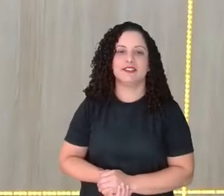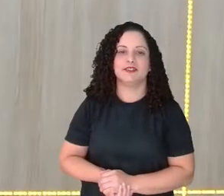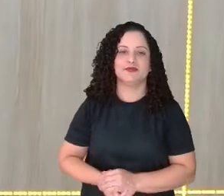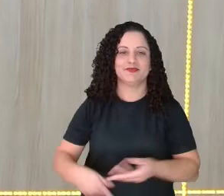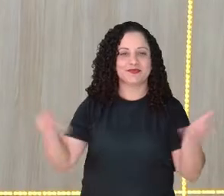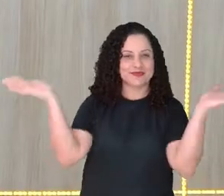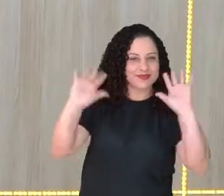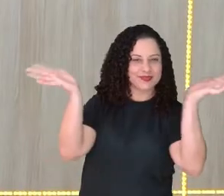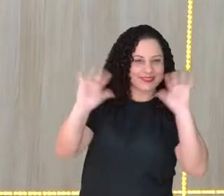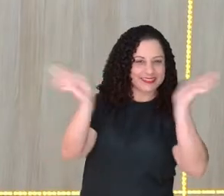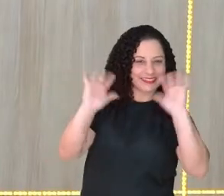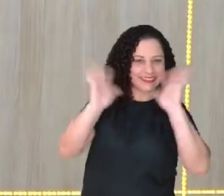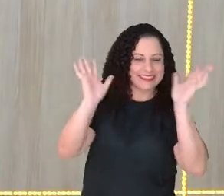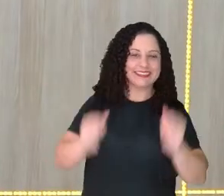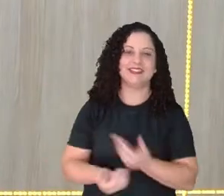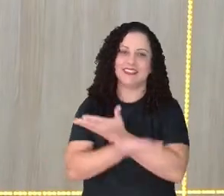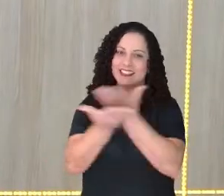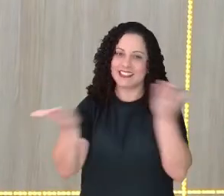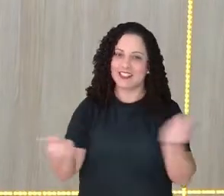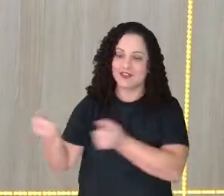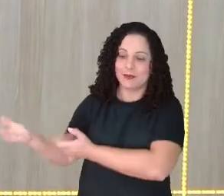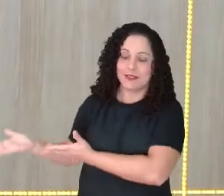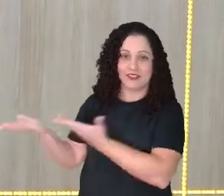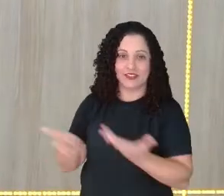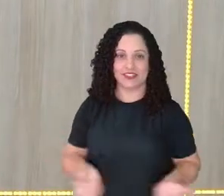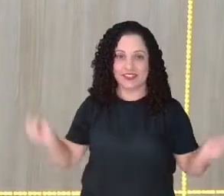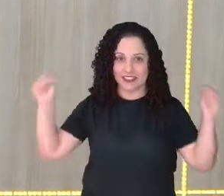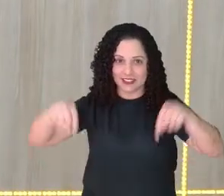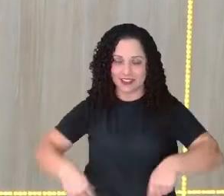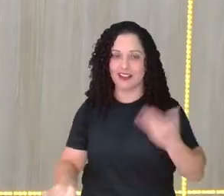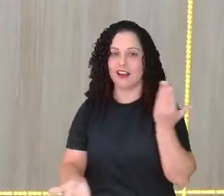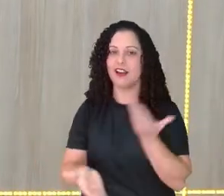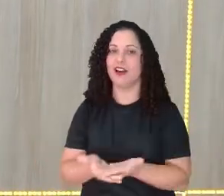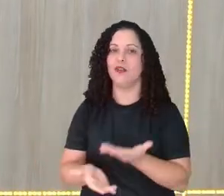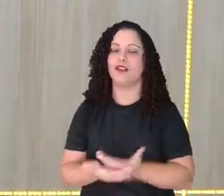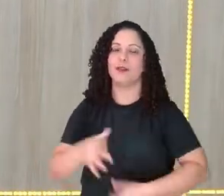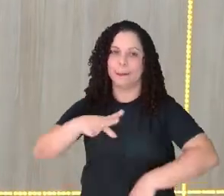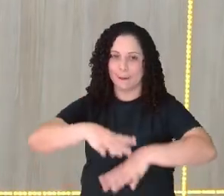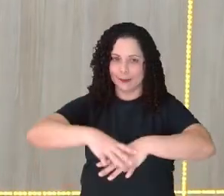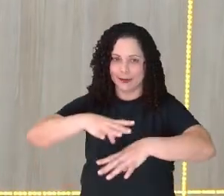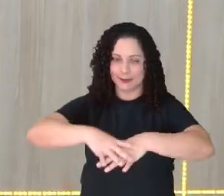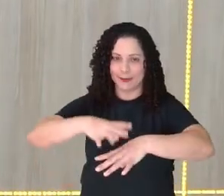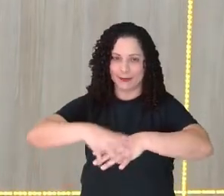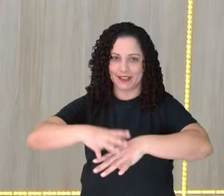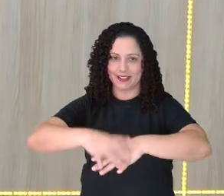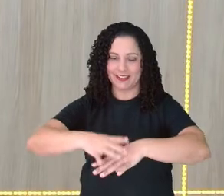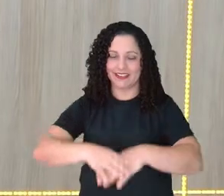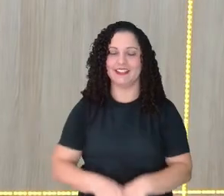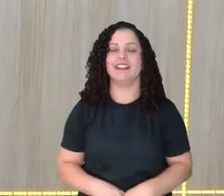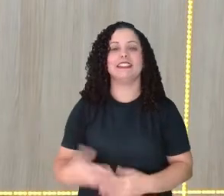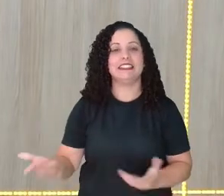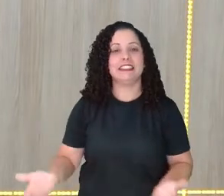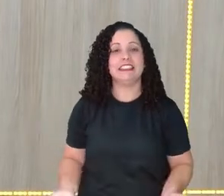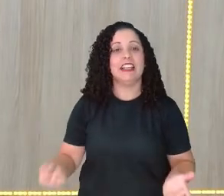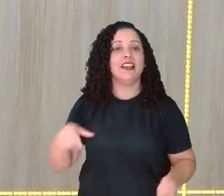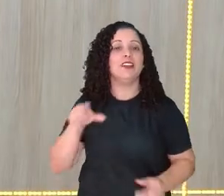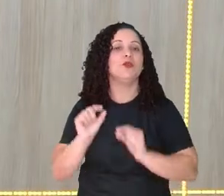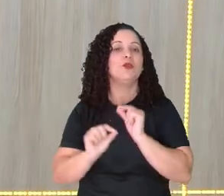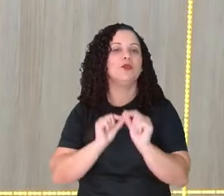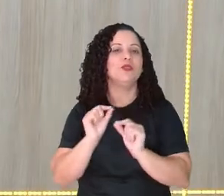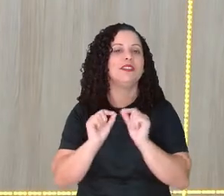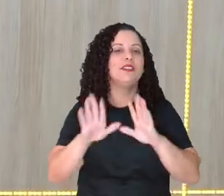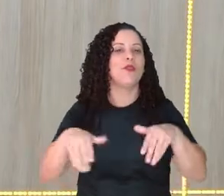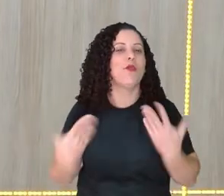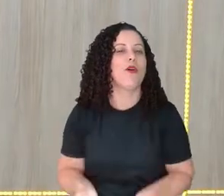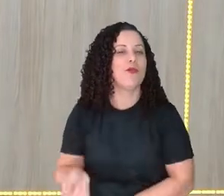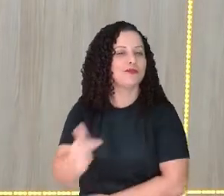Fala galerinha, seja muito bem-vindo a mais uma aula de matemática para as turmas dos anos finais, o pessoal